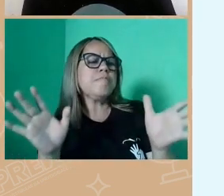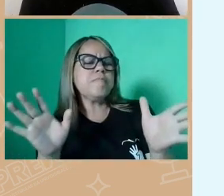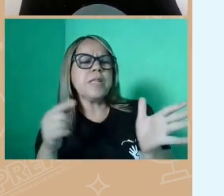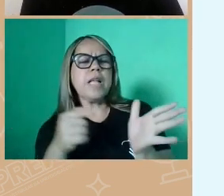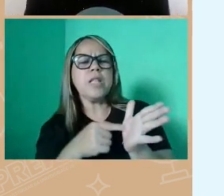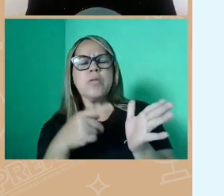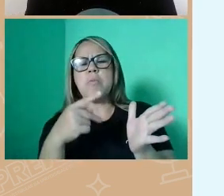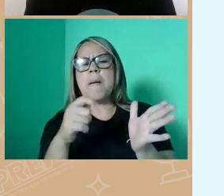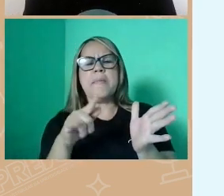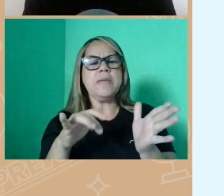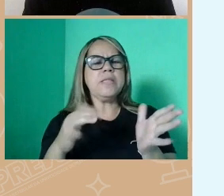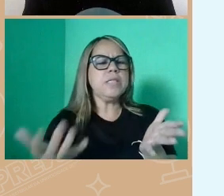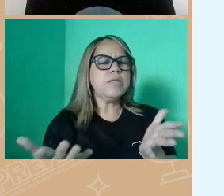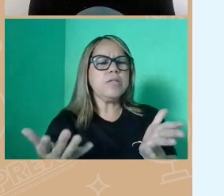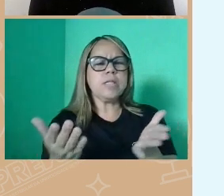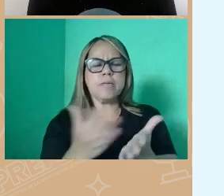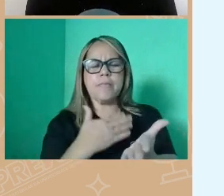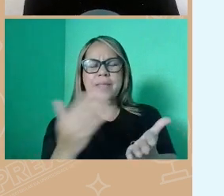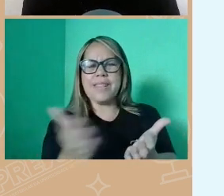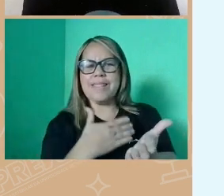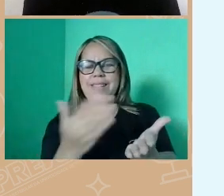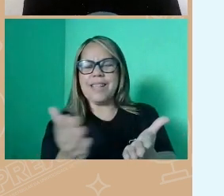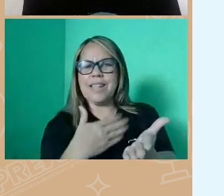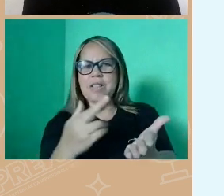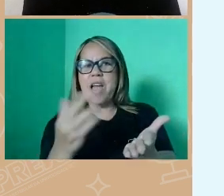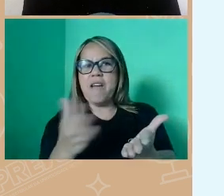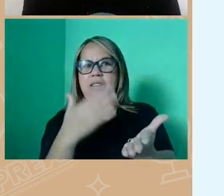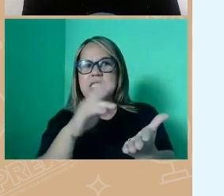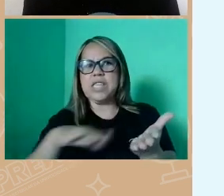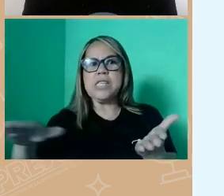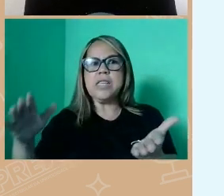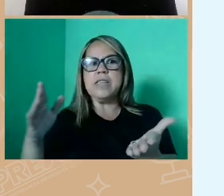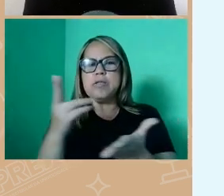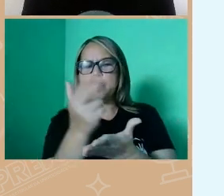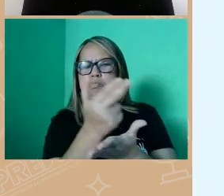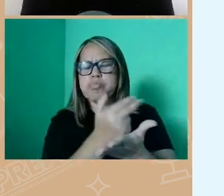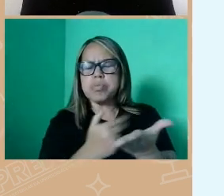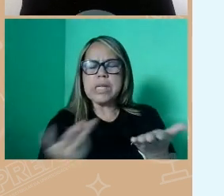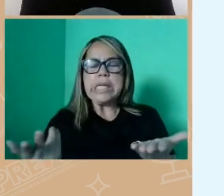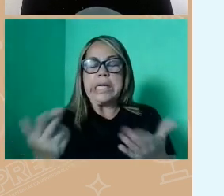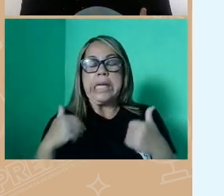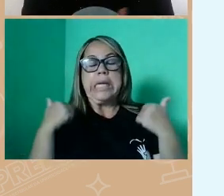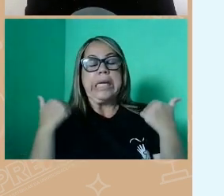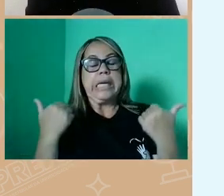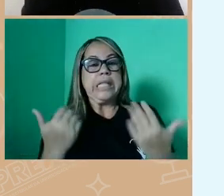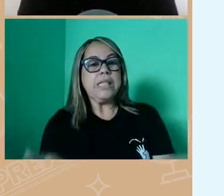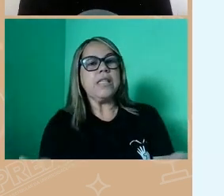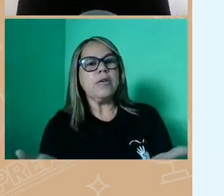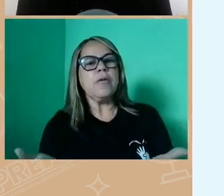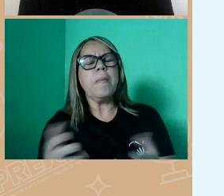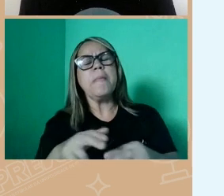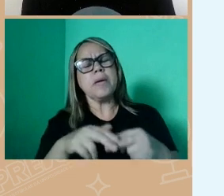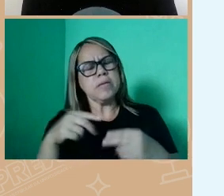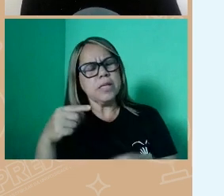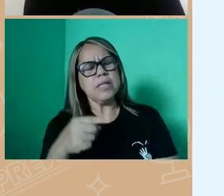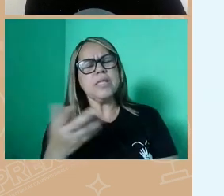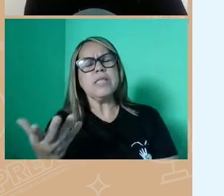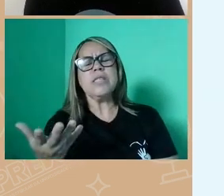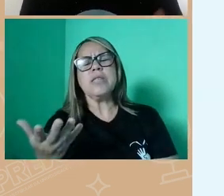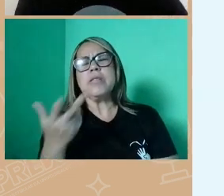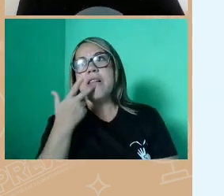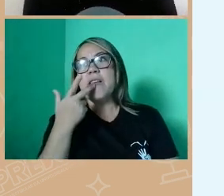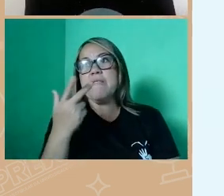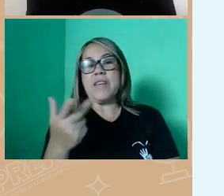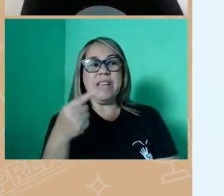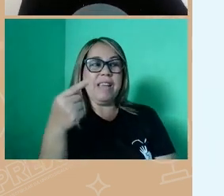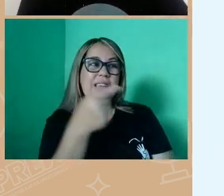do gibi, do Horácio. Então, por conta disso, é que ele fala, quando ele fala essa